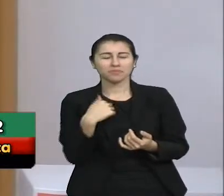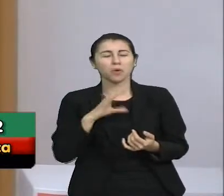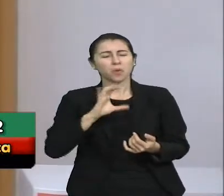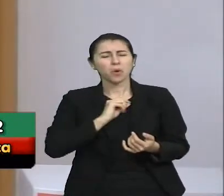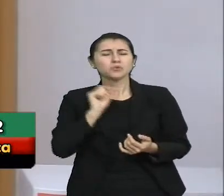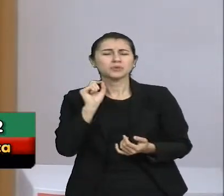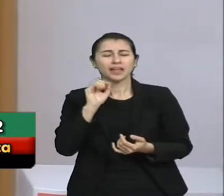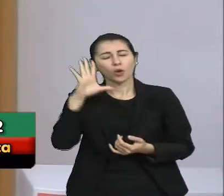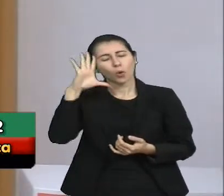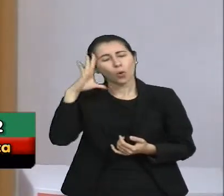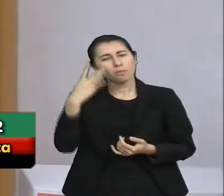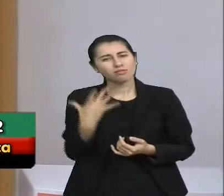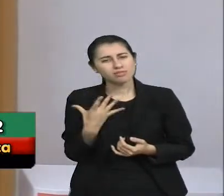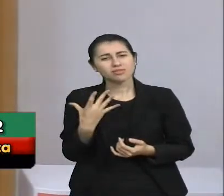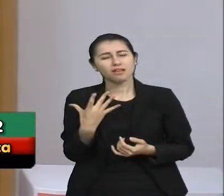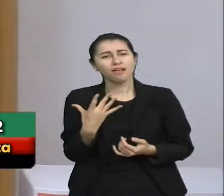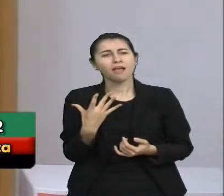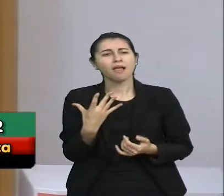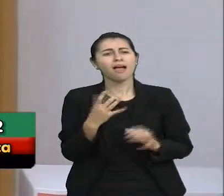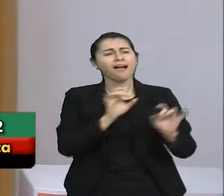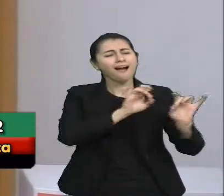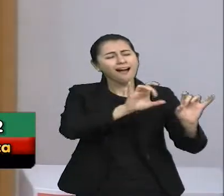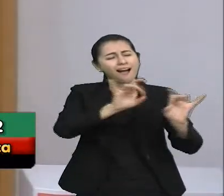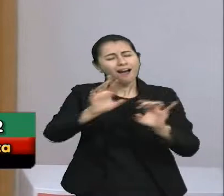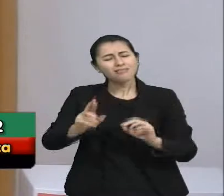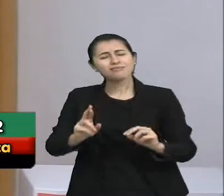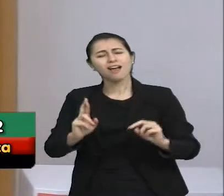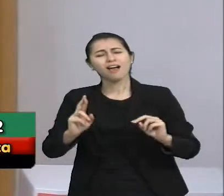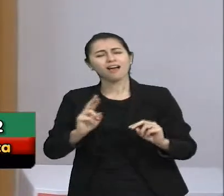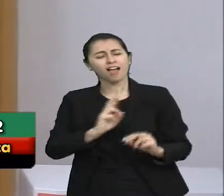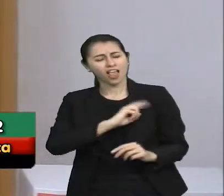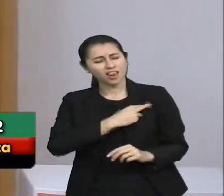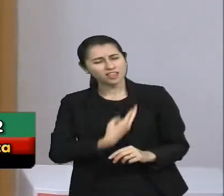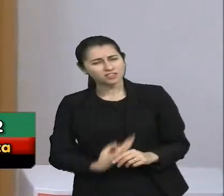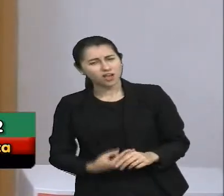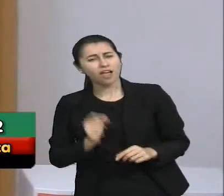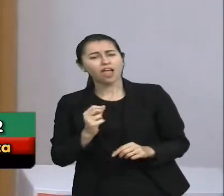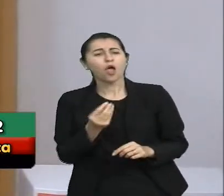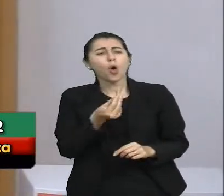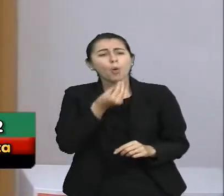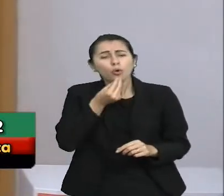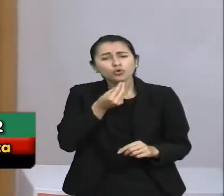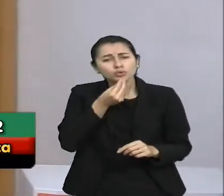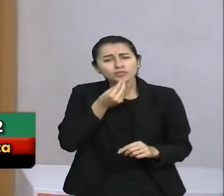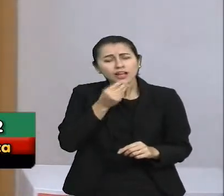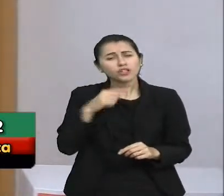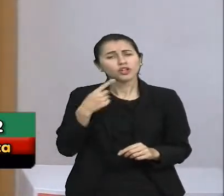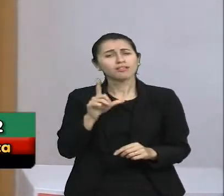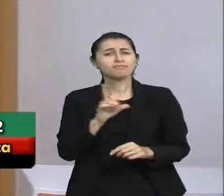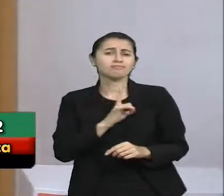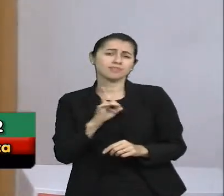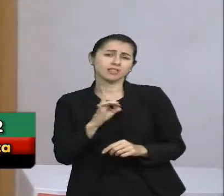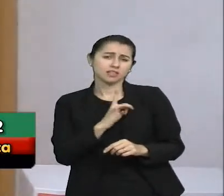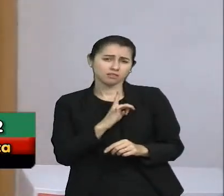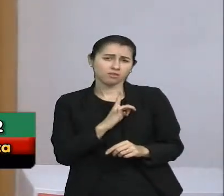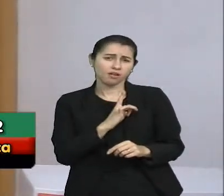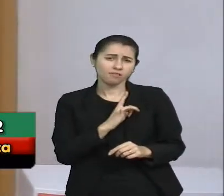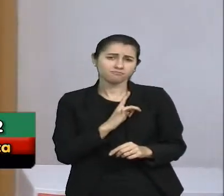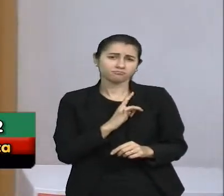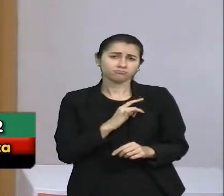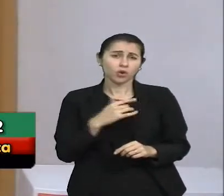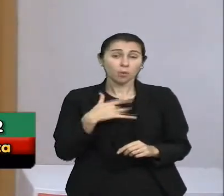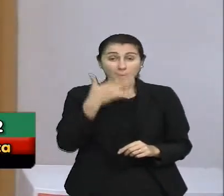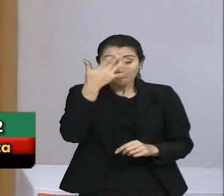compreender as instituições como oportunidades que temos como indivíduos